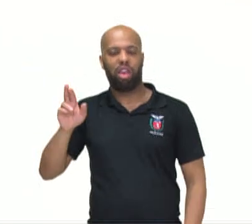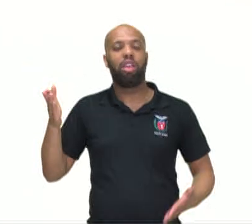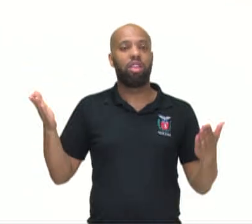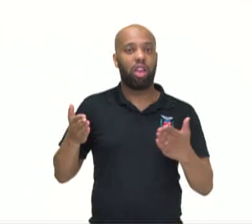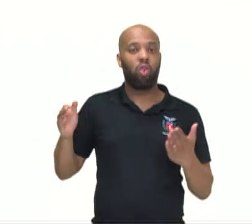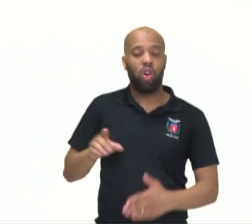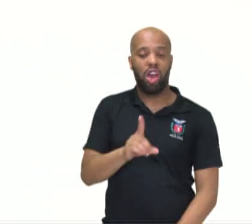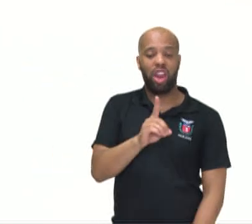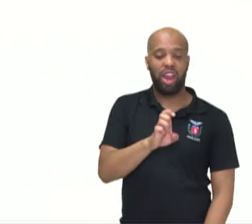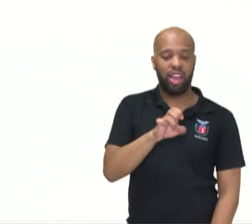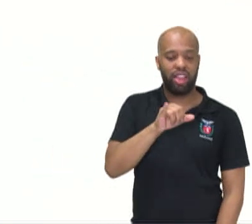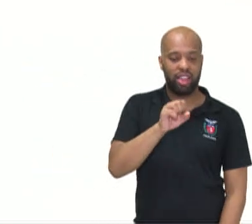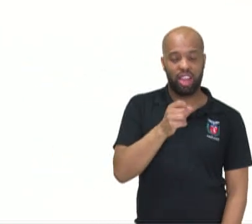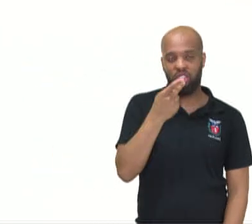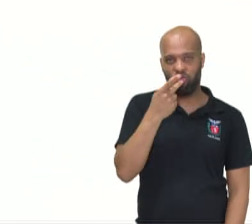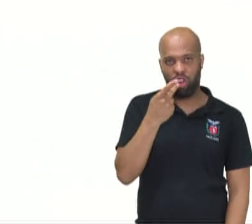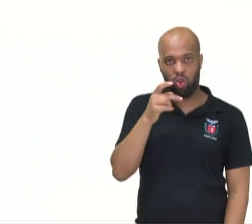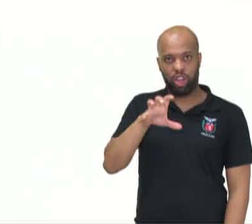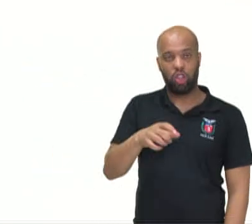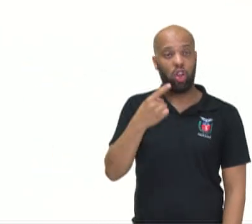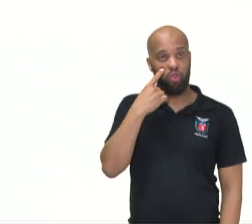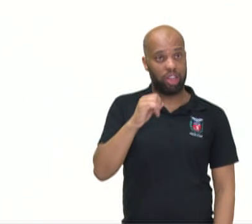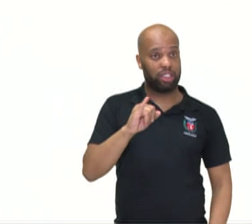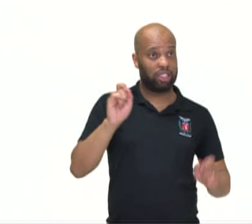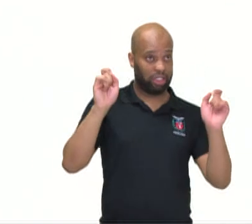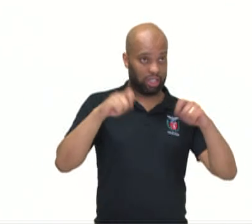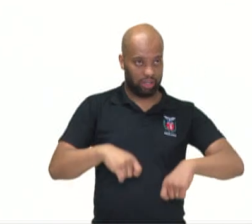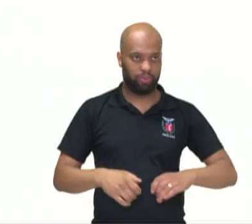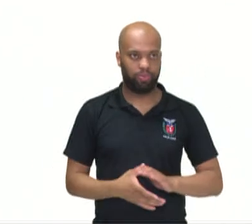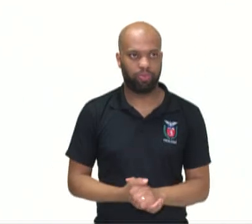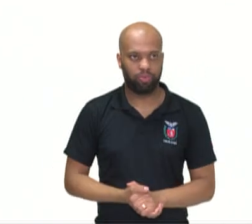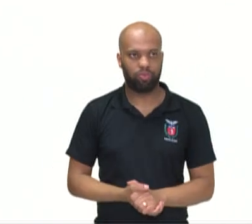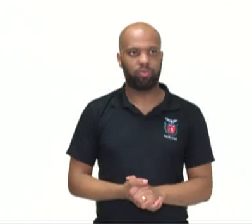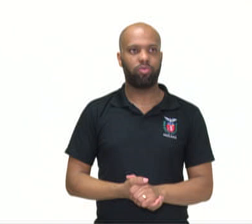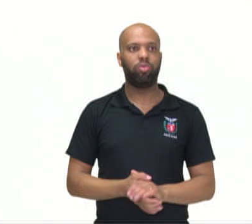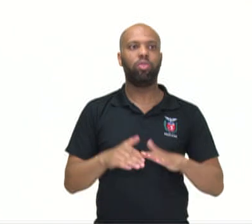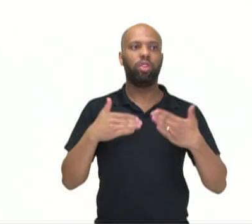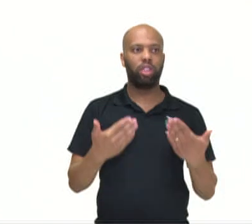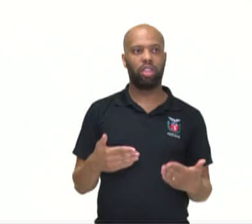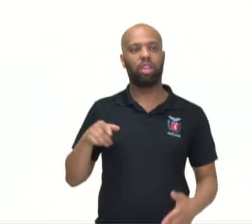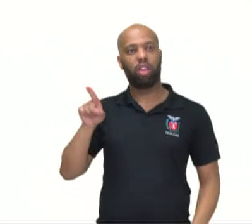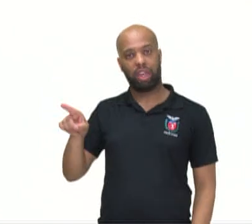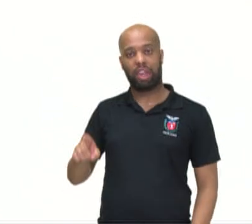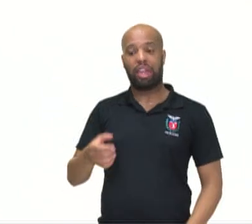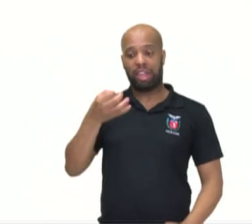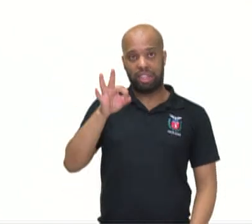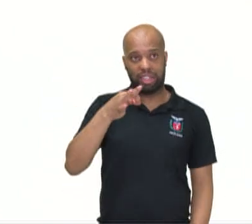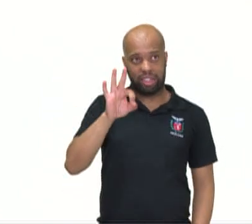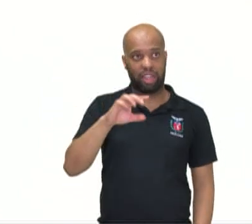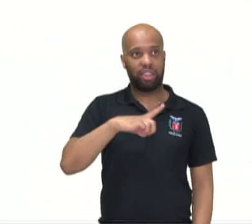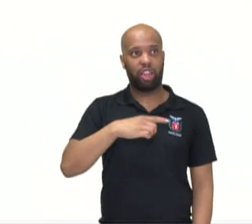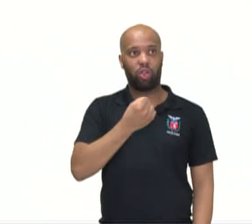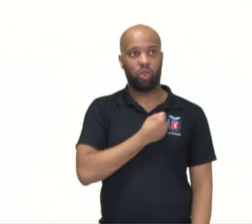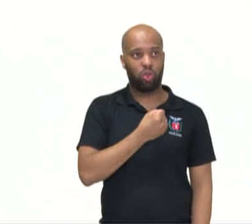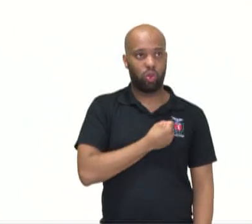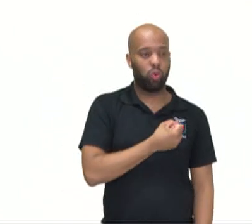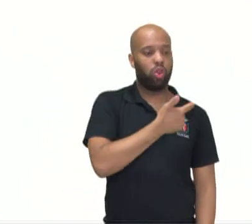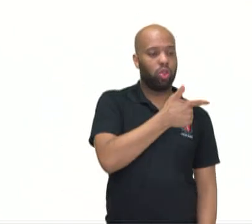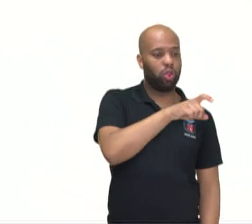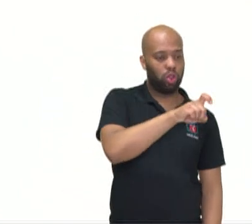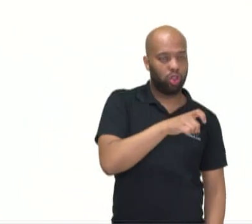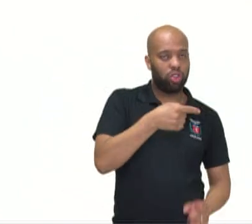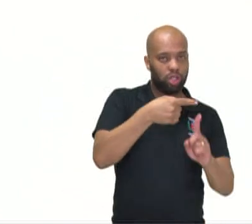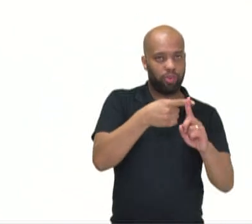do Denis e vamos substituir nessa expressão algébrica. Olha lá. Para que Denis esteja correto, o valor numérico de 2x mais